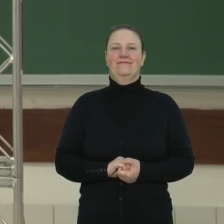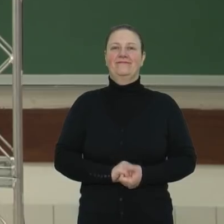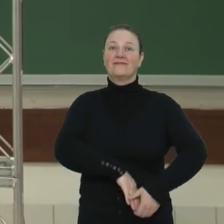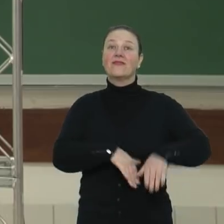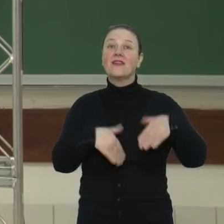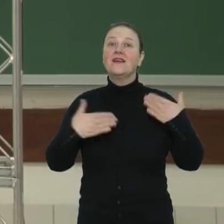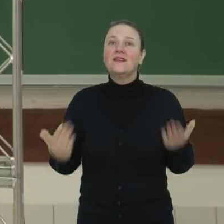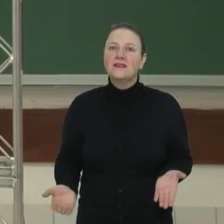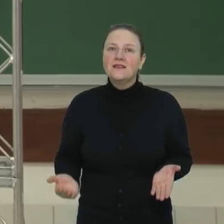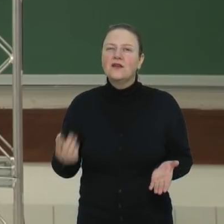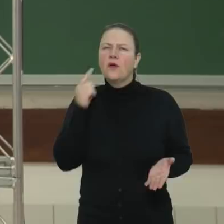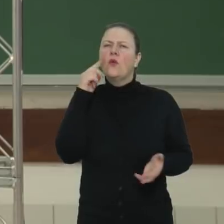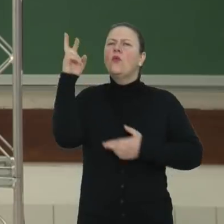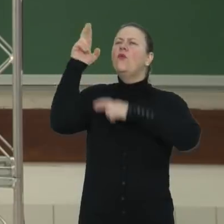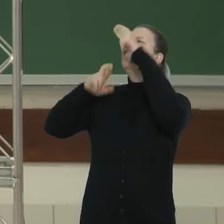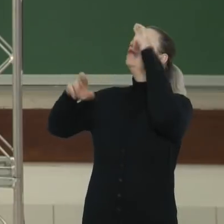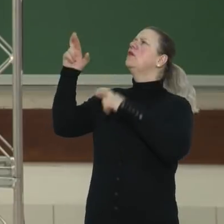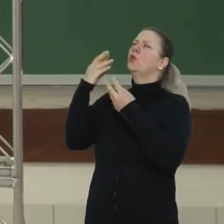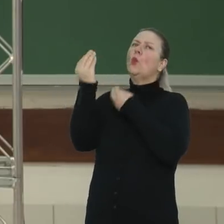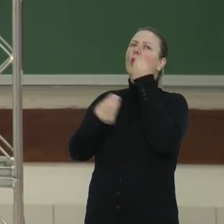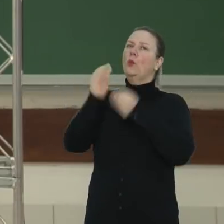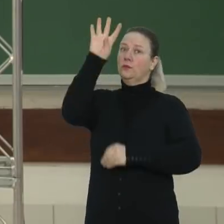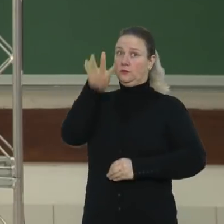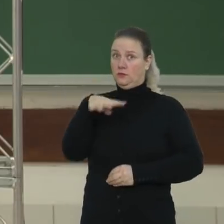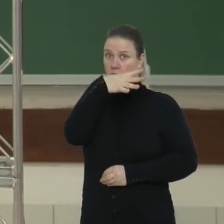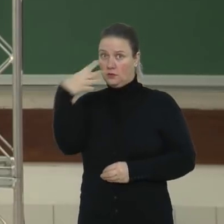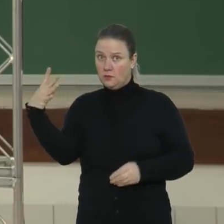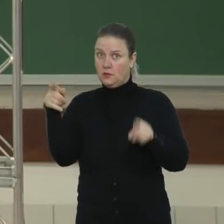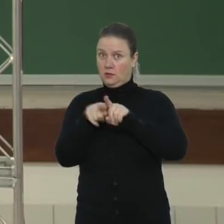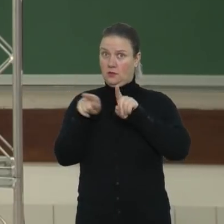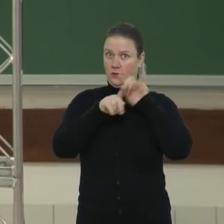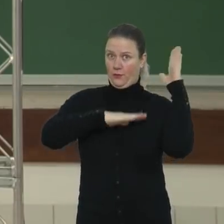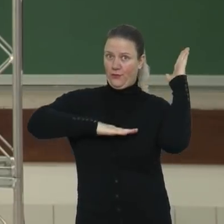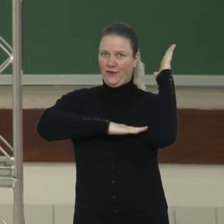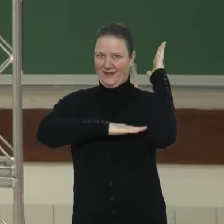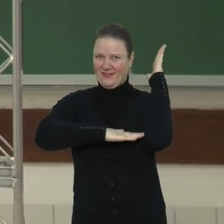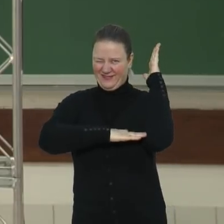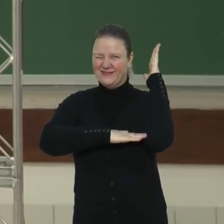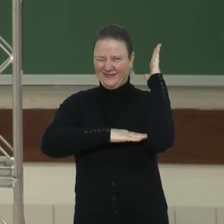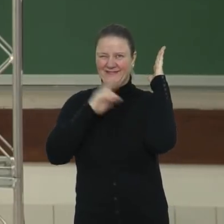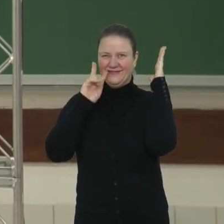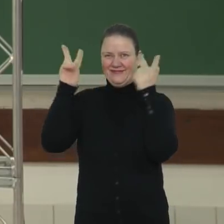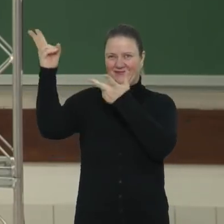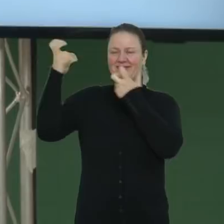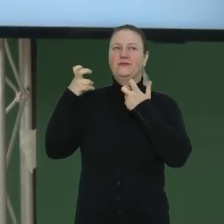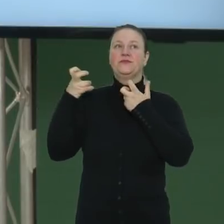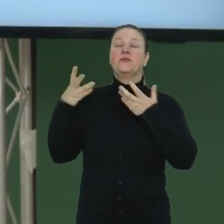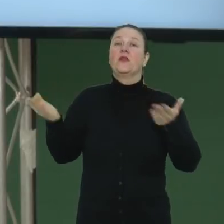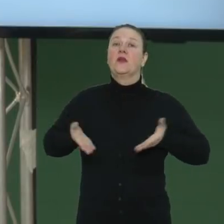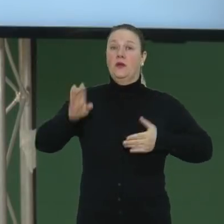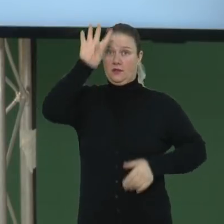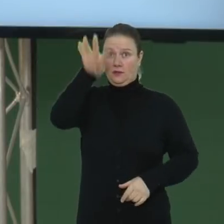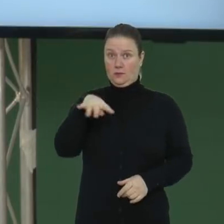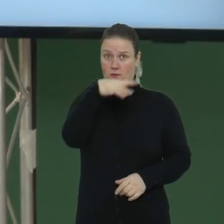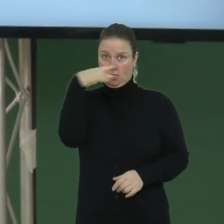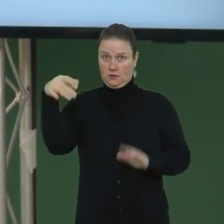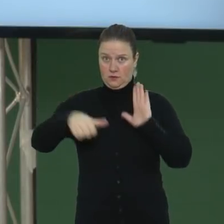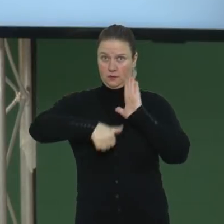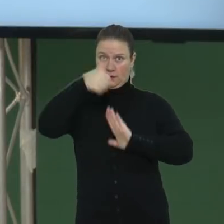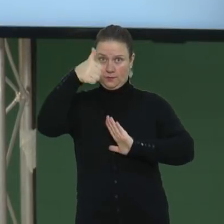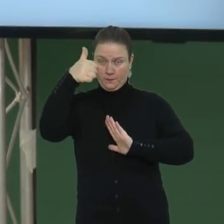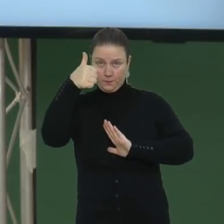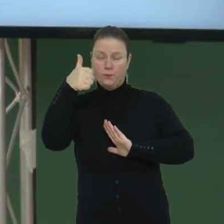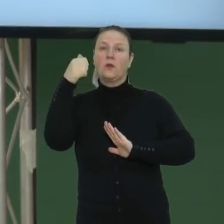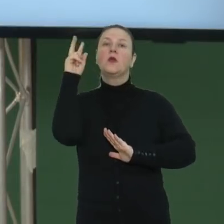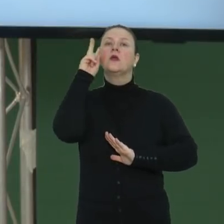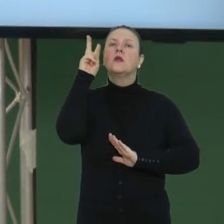Então, pessoal, vamos verificar como que ficou a tabela e também o gráfico de vocês? Então, aqui, a tabelinha primeiro. Então, lembre que o